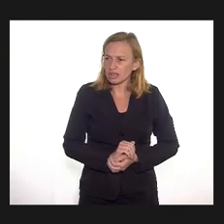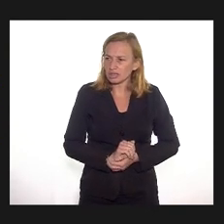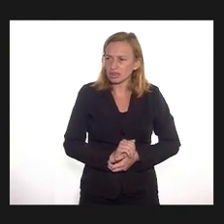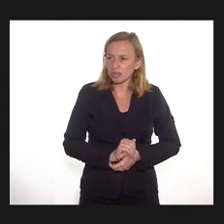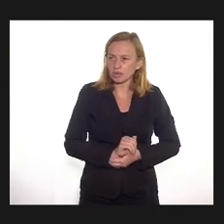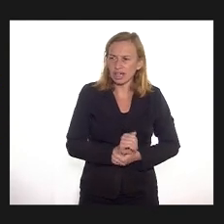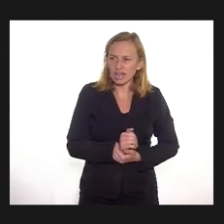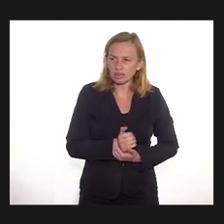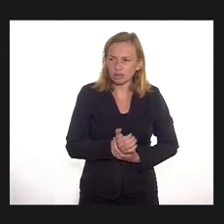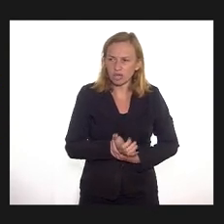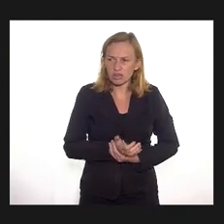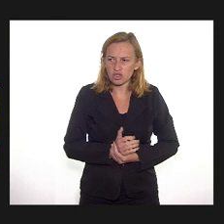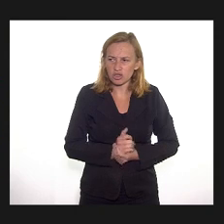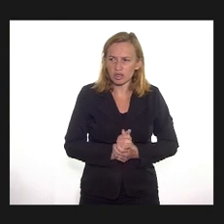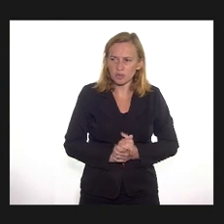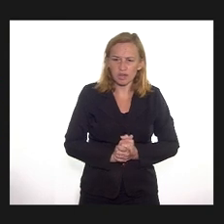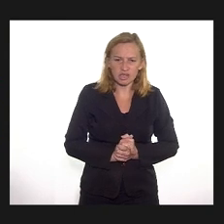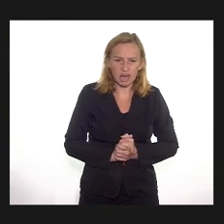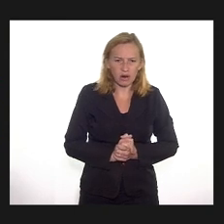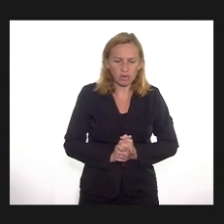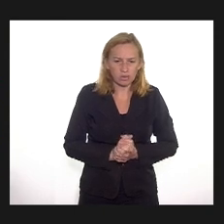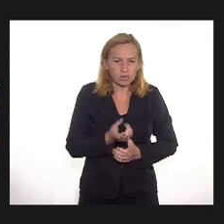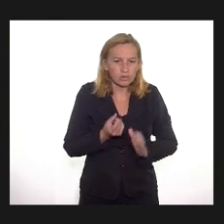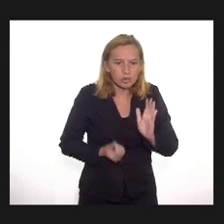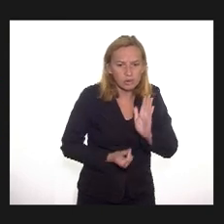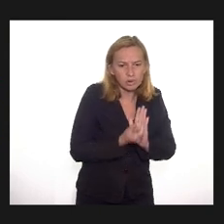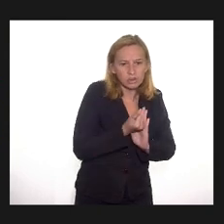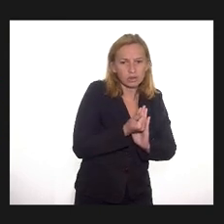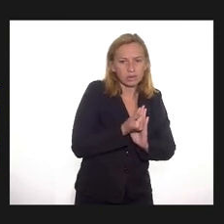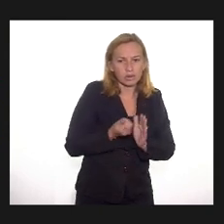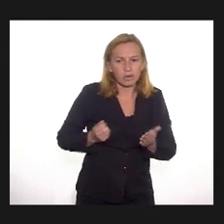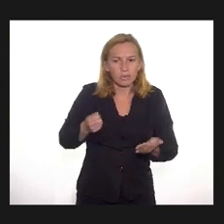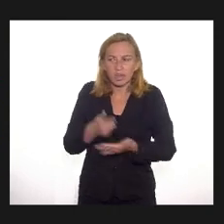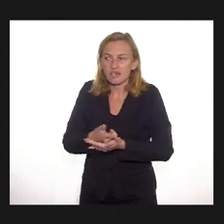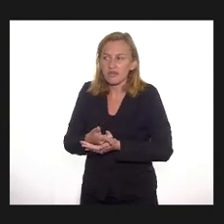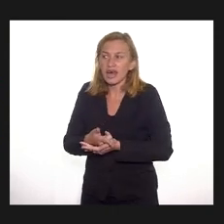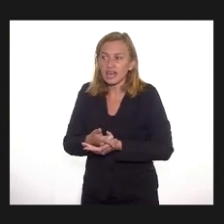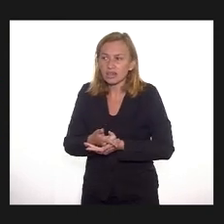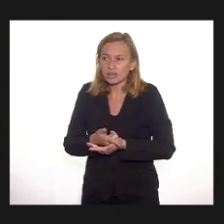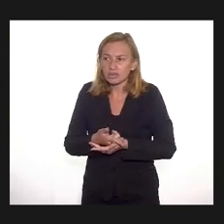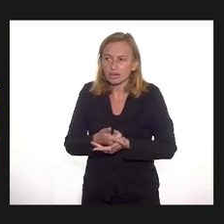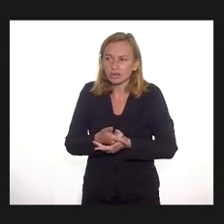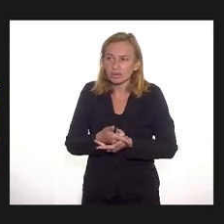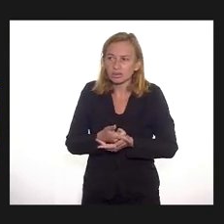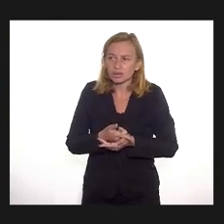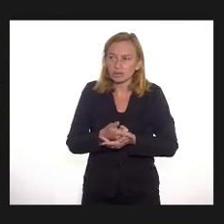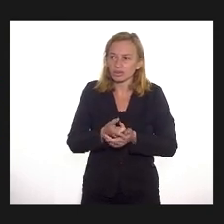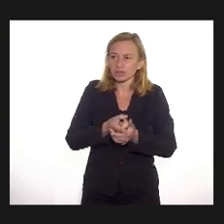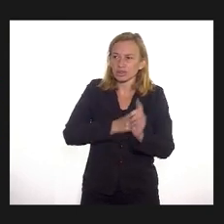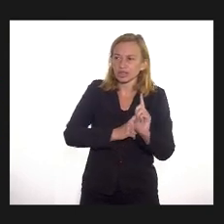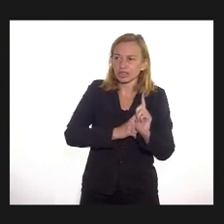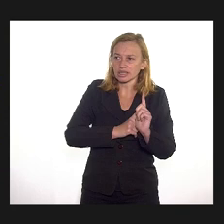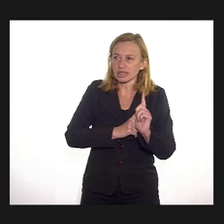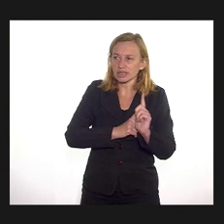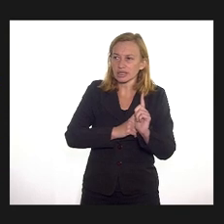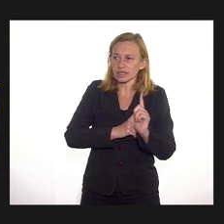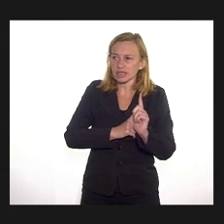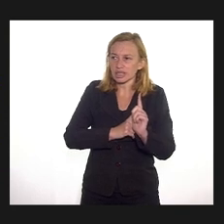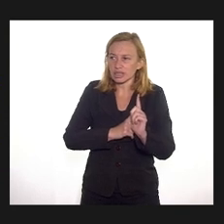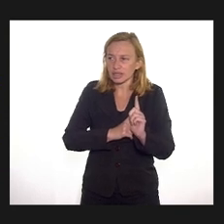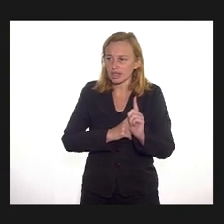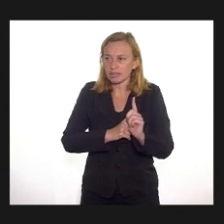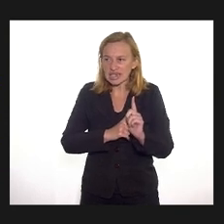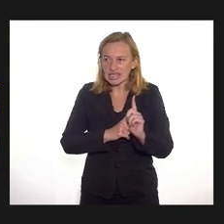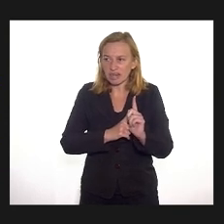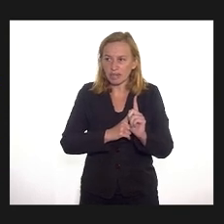de usarmos o superávit do nosso orçamento para o pagamento de dívida, é pensar no futuro, justamente pensar no futuro,